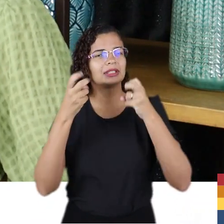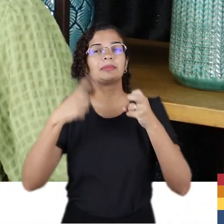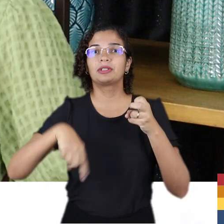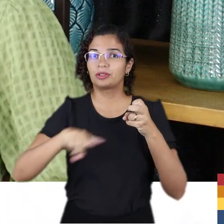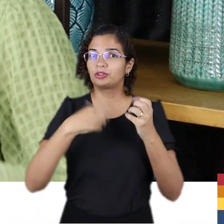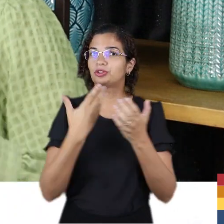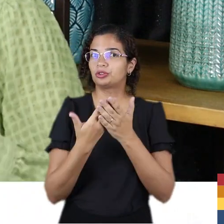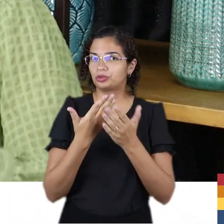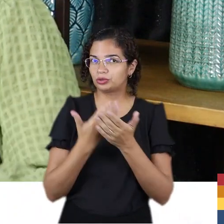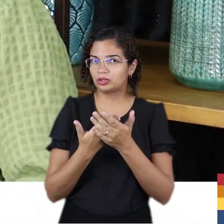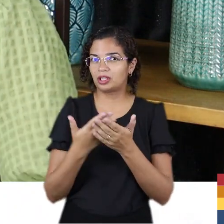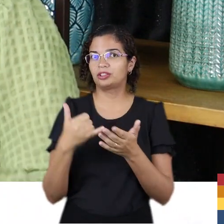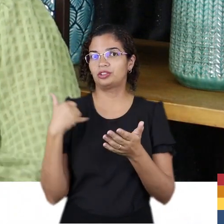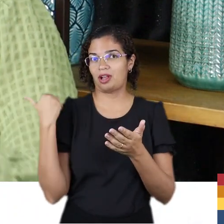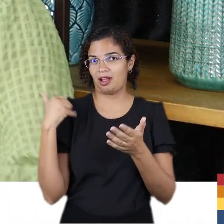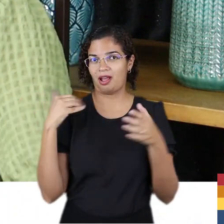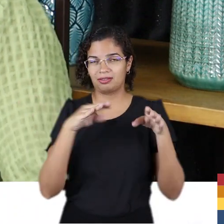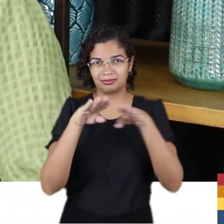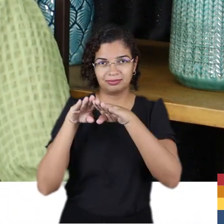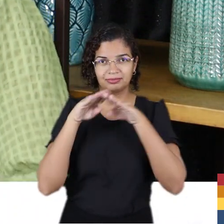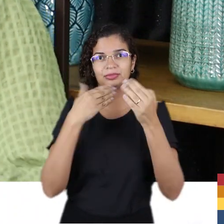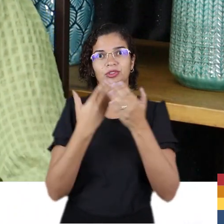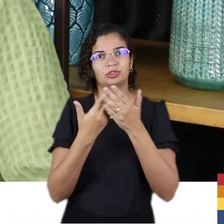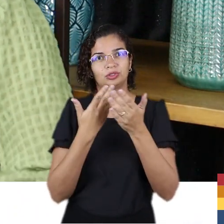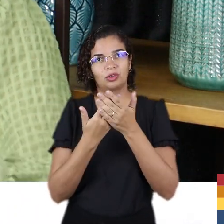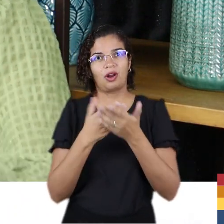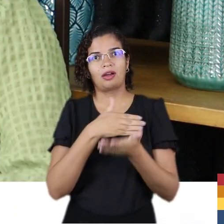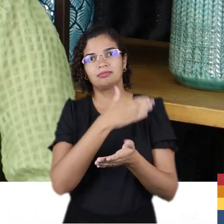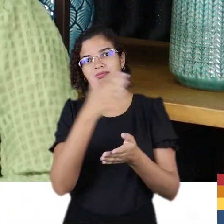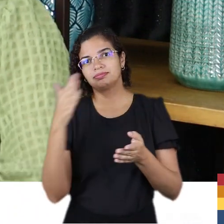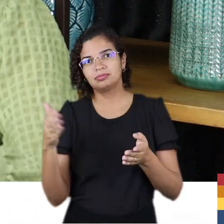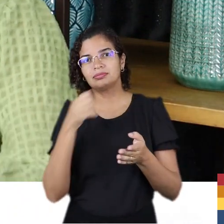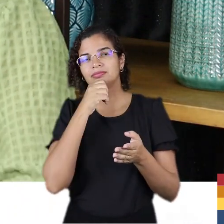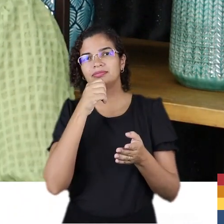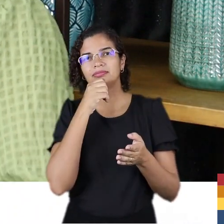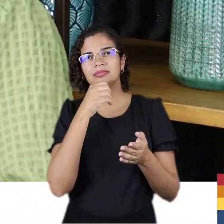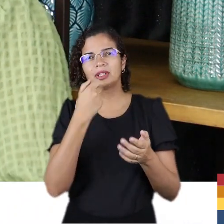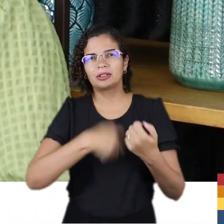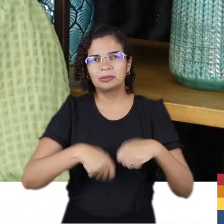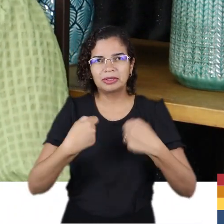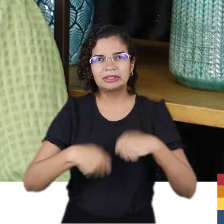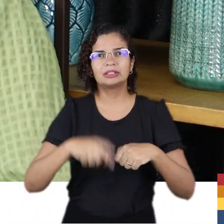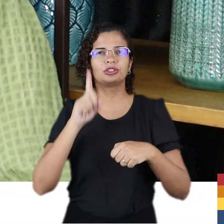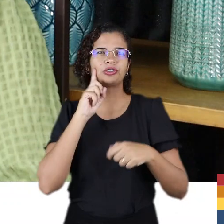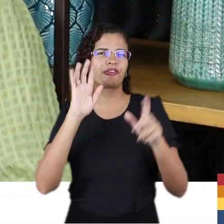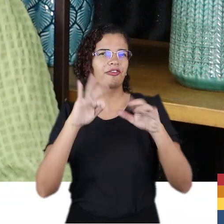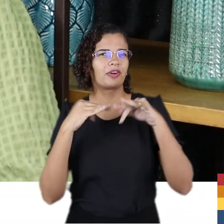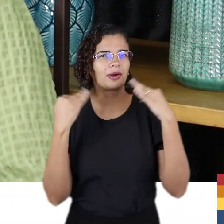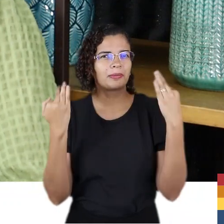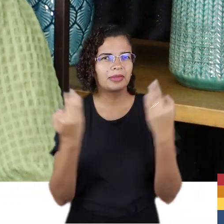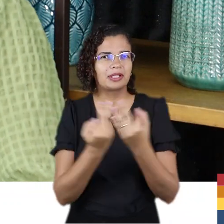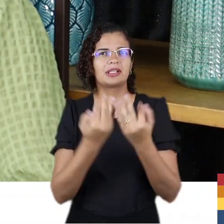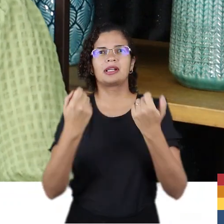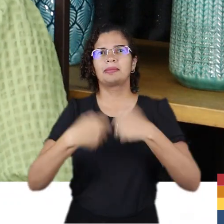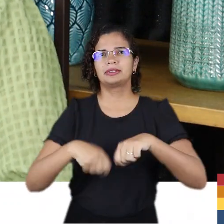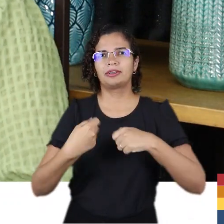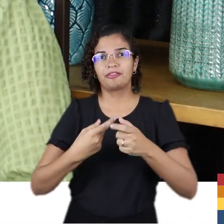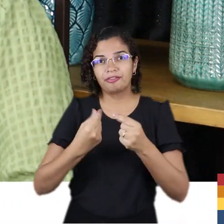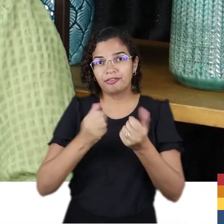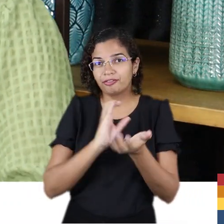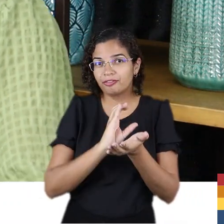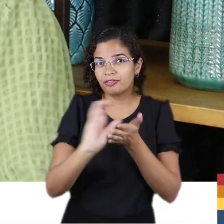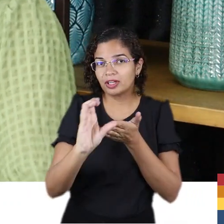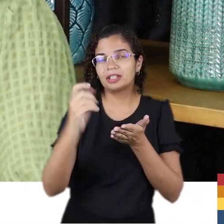escolar, eles acabam indo pelas demandas próprias da sua família, Pelas necessidades financeiras, precisando